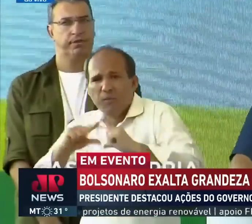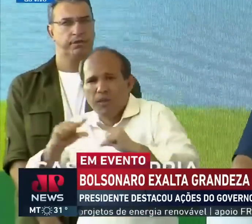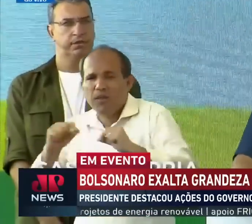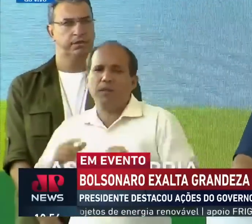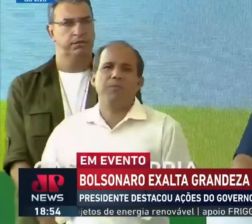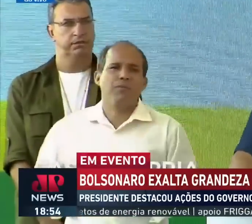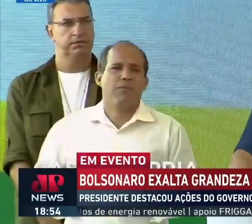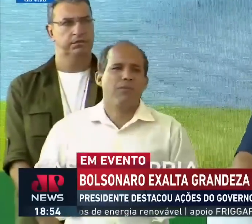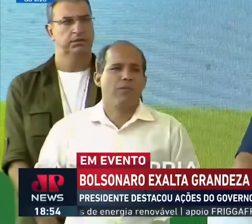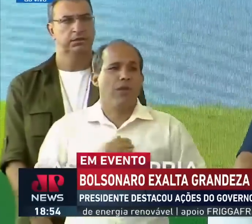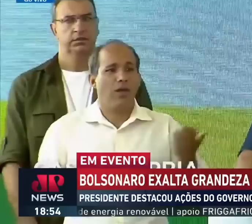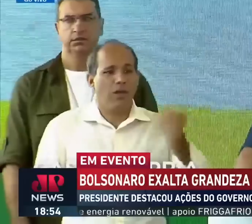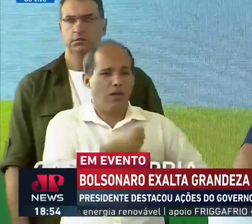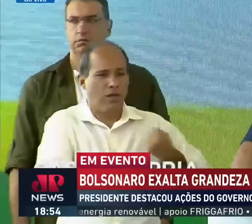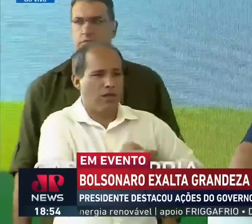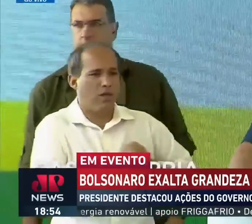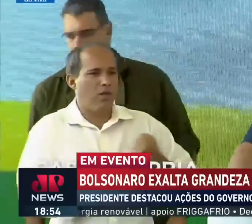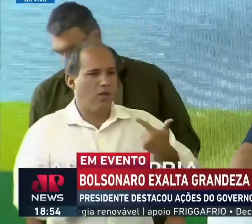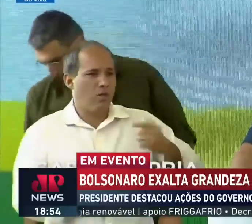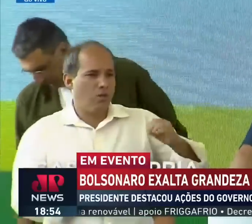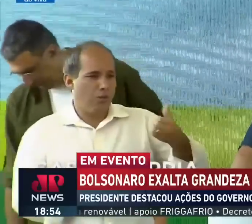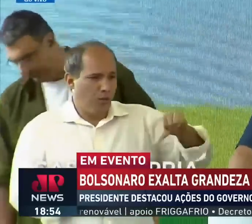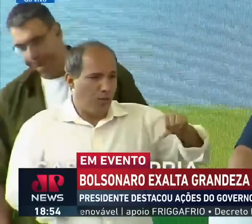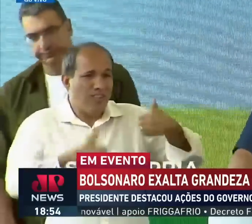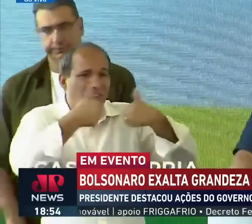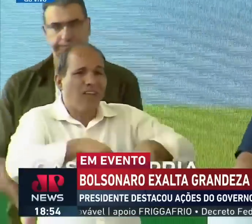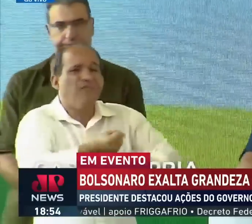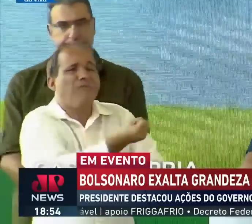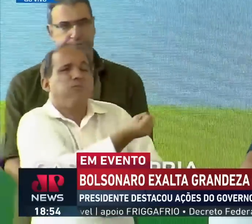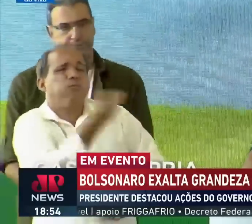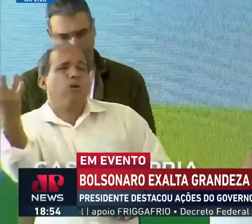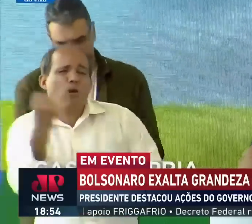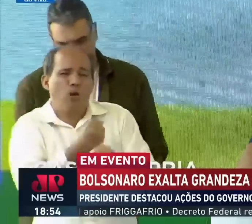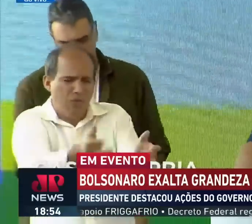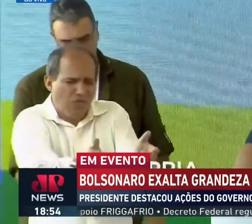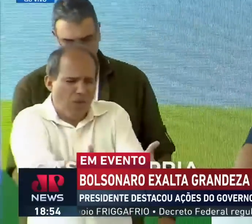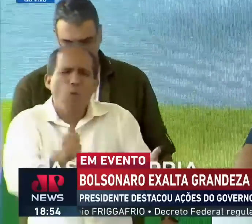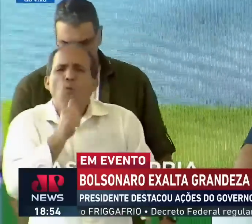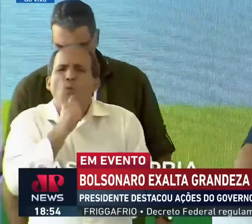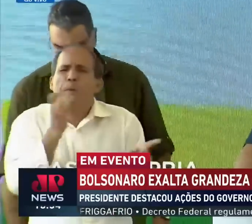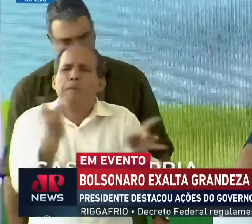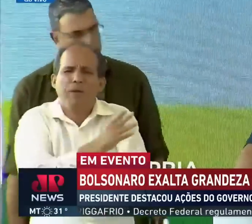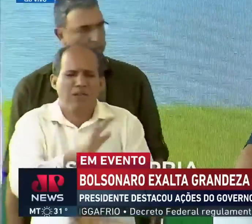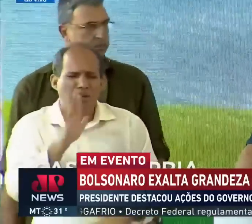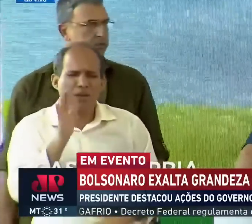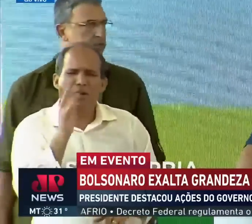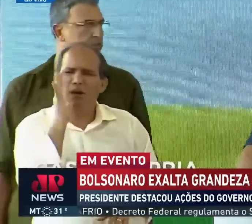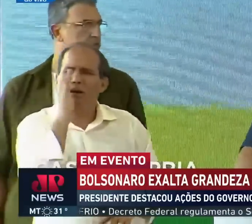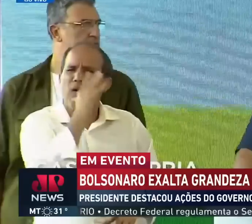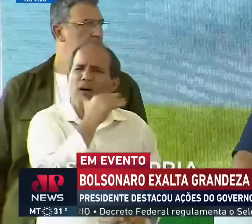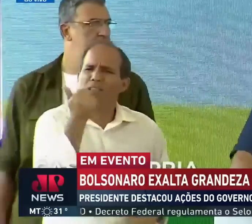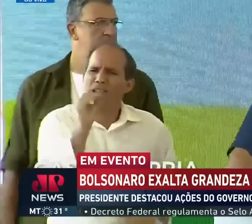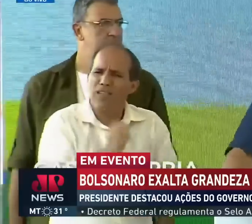pegamos em 2019 milhares de obras inacabadas obras que estava 10 20